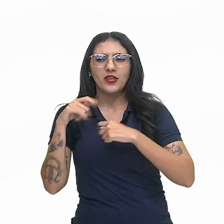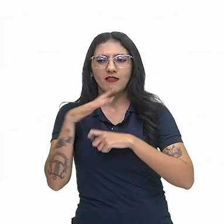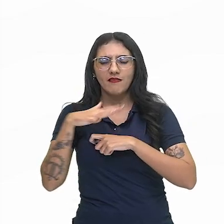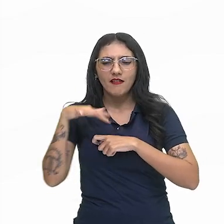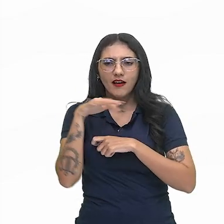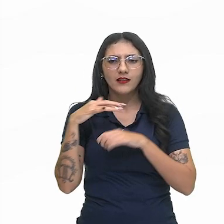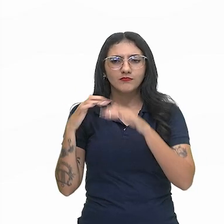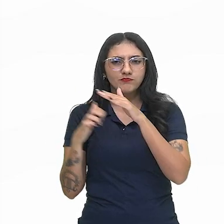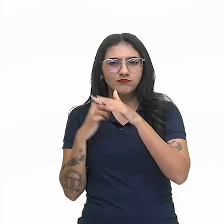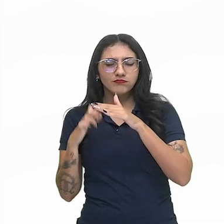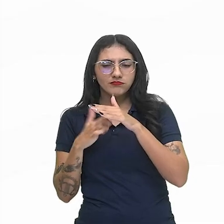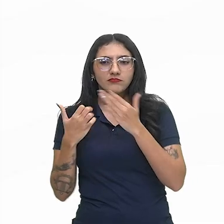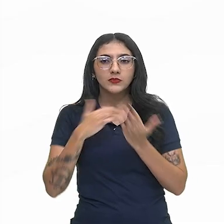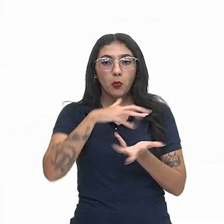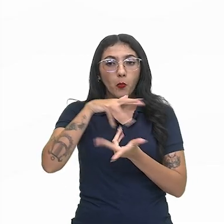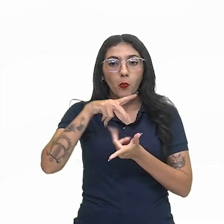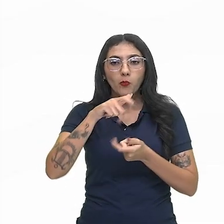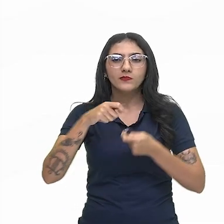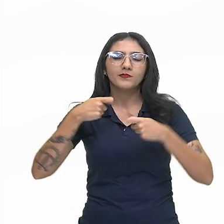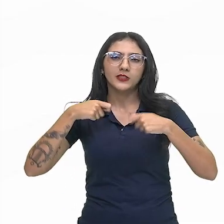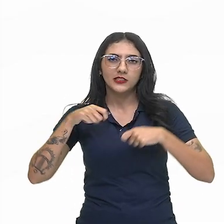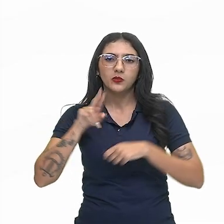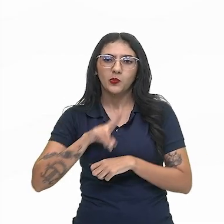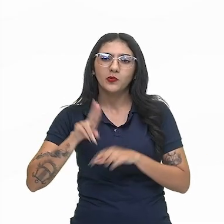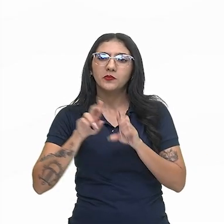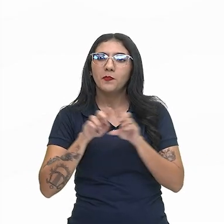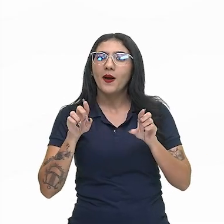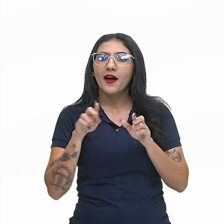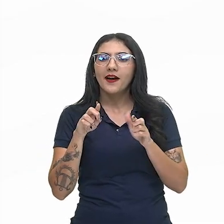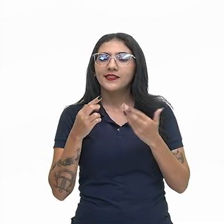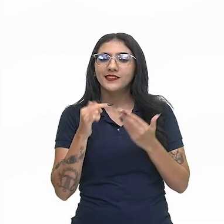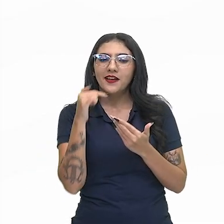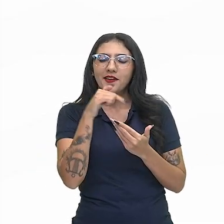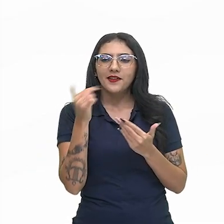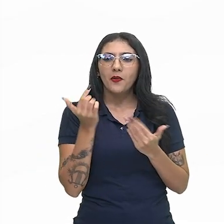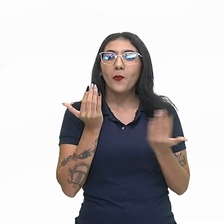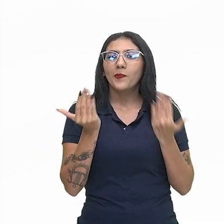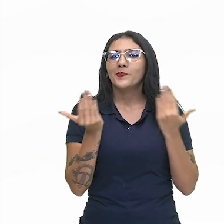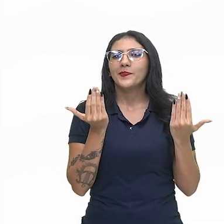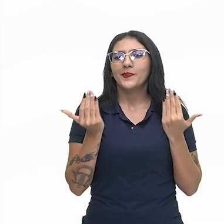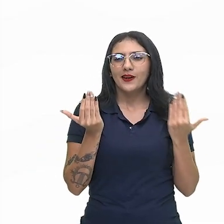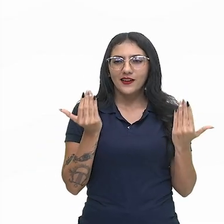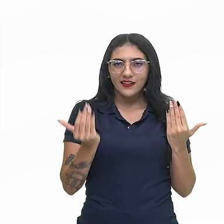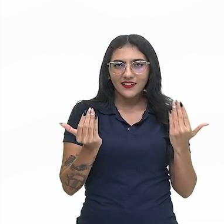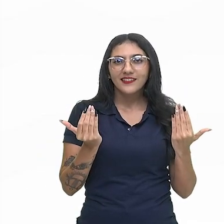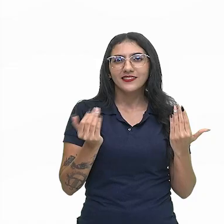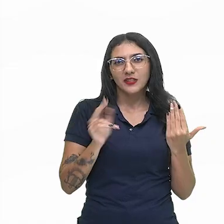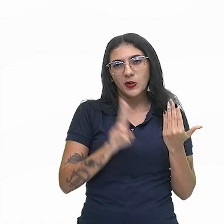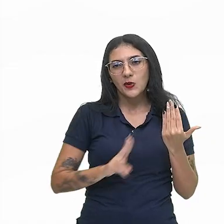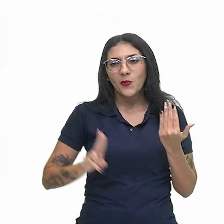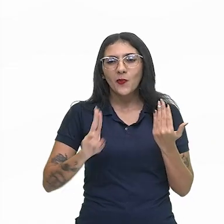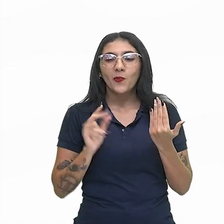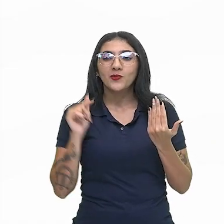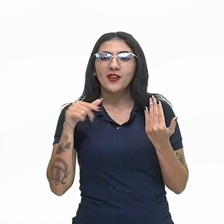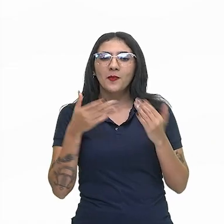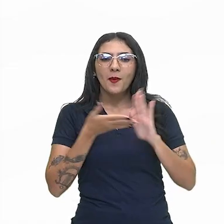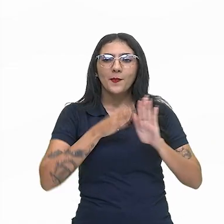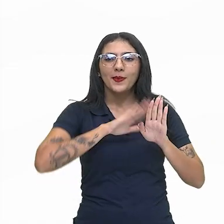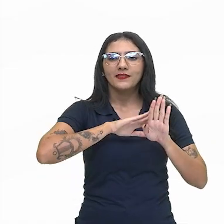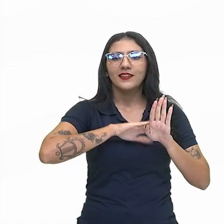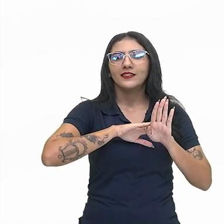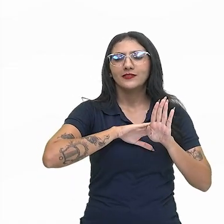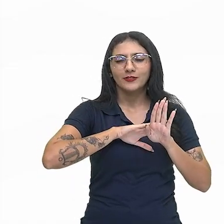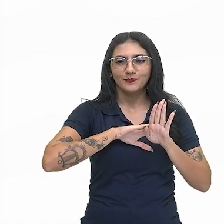indústrias, né? Então, o mundo depende do petróleo. Mas a revista Forbes diz que os dados são o novo petróleo.